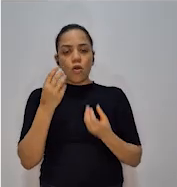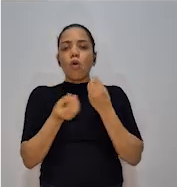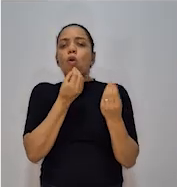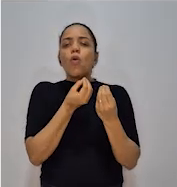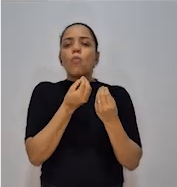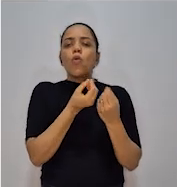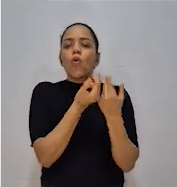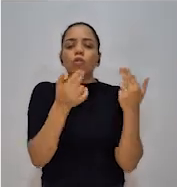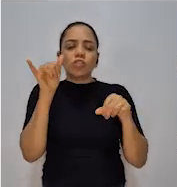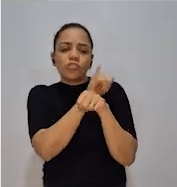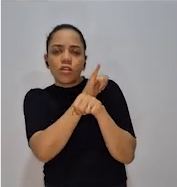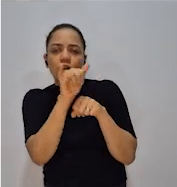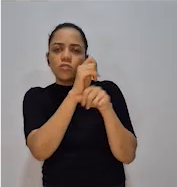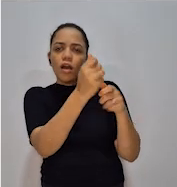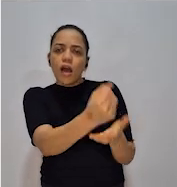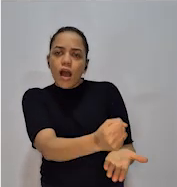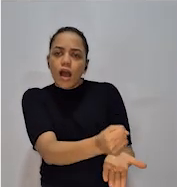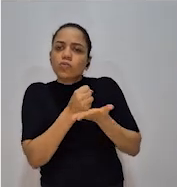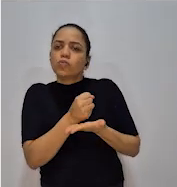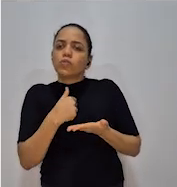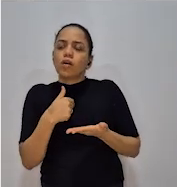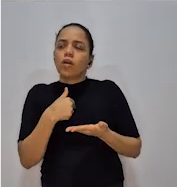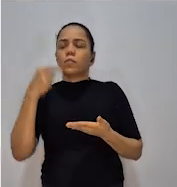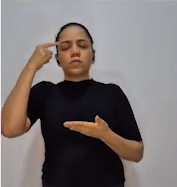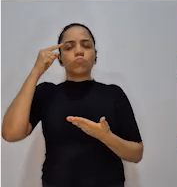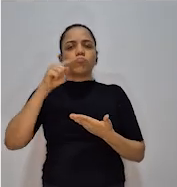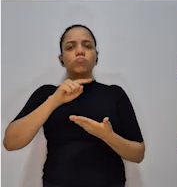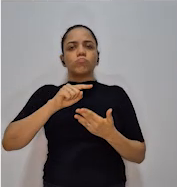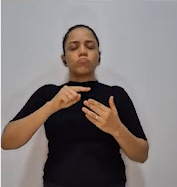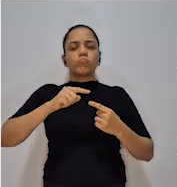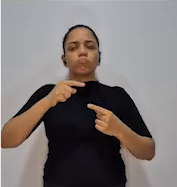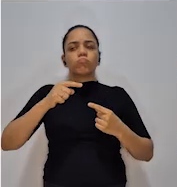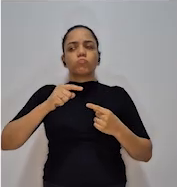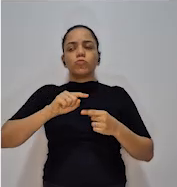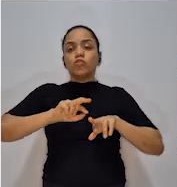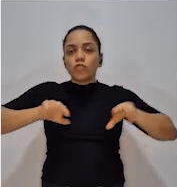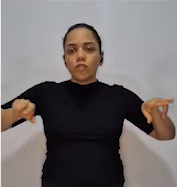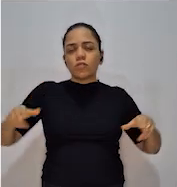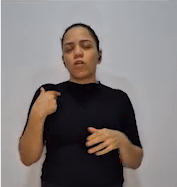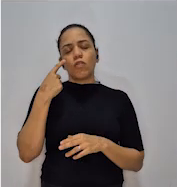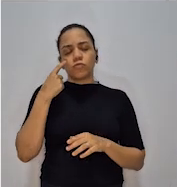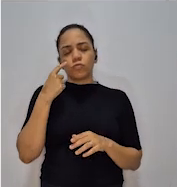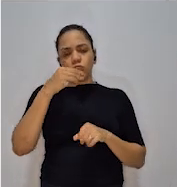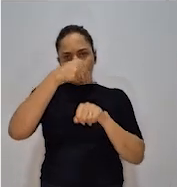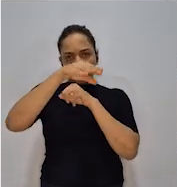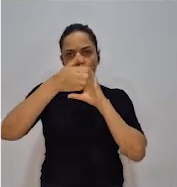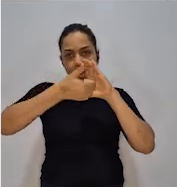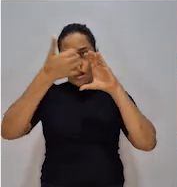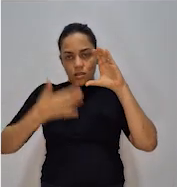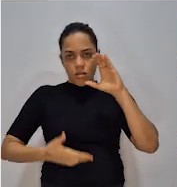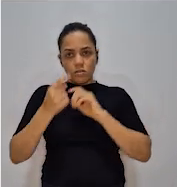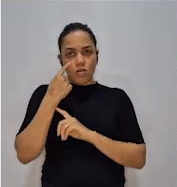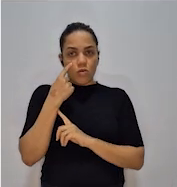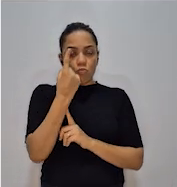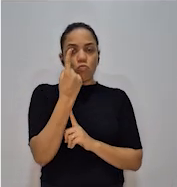possa falar de estratégia da diversidade. Mas eu já vou trazer aqui uma definição que é bastante importante, que é a definição de